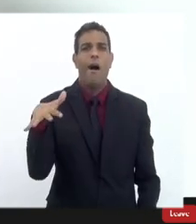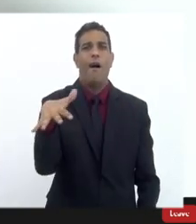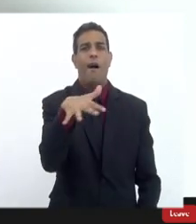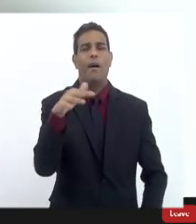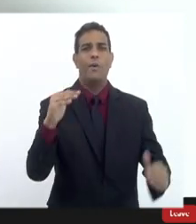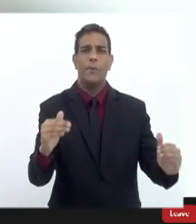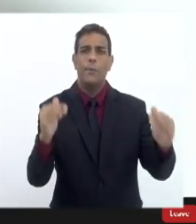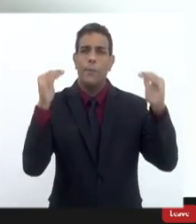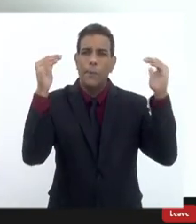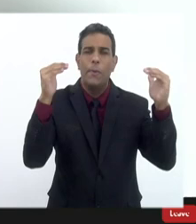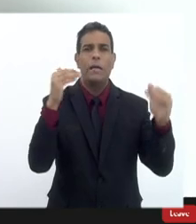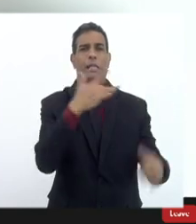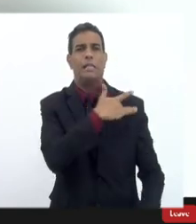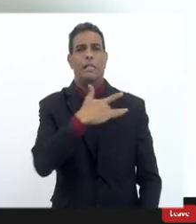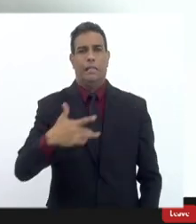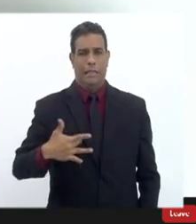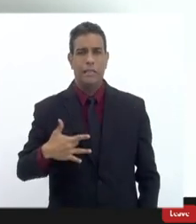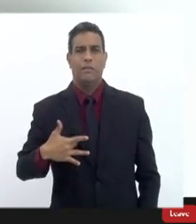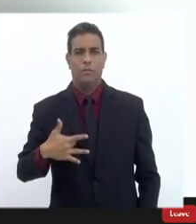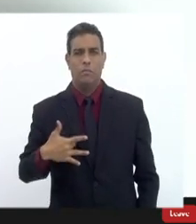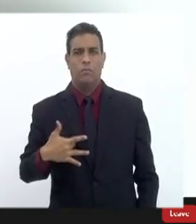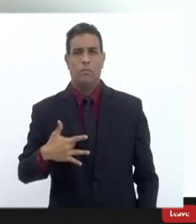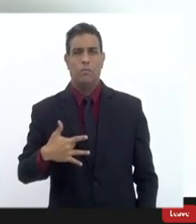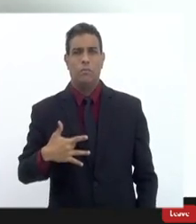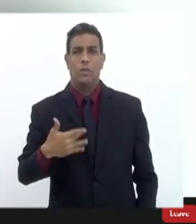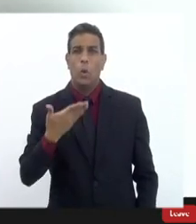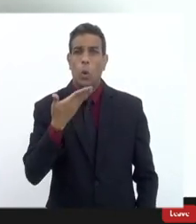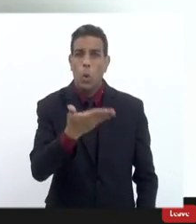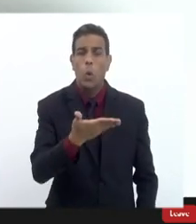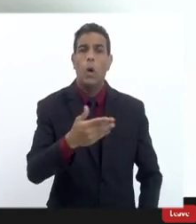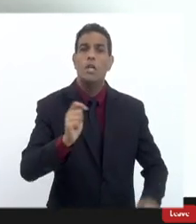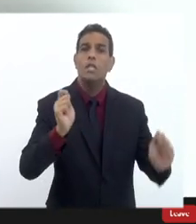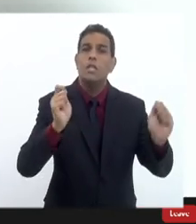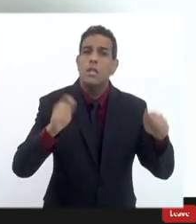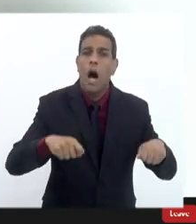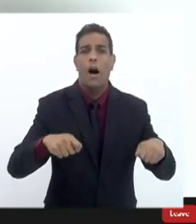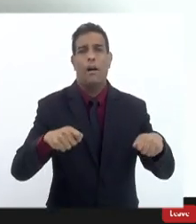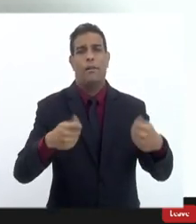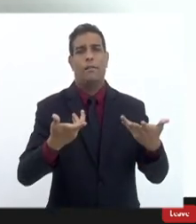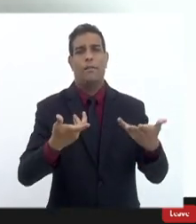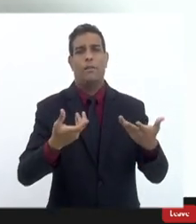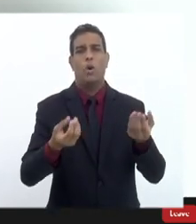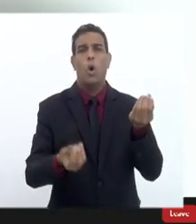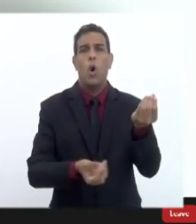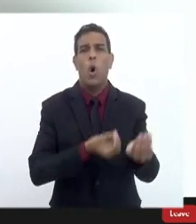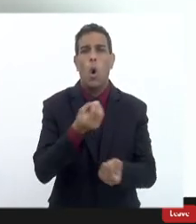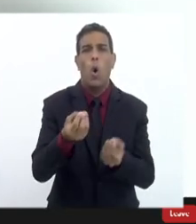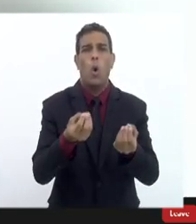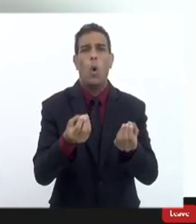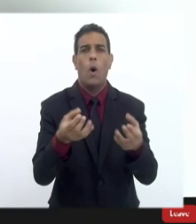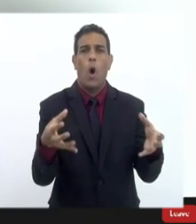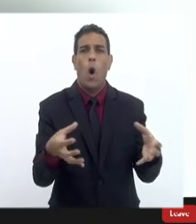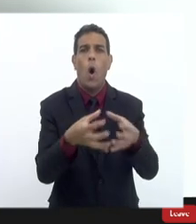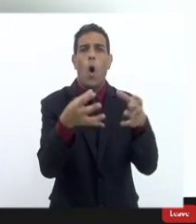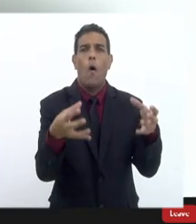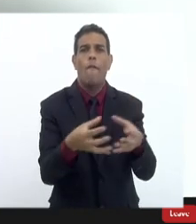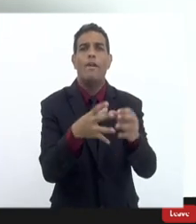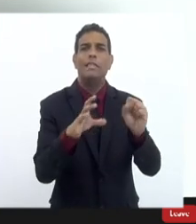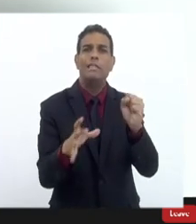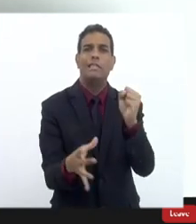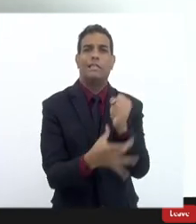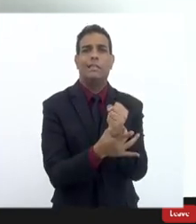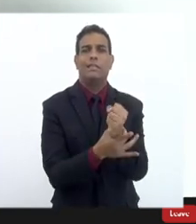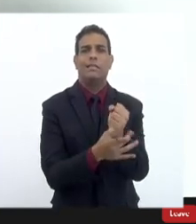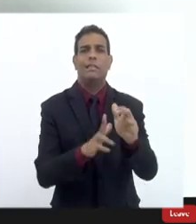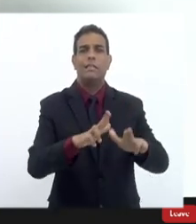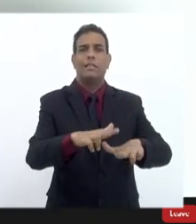né, a garantir ou a permitir, né, que se tenha uma convivência mais segura, que a gente precisa fazer